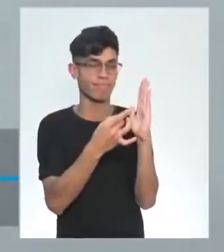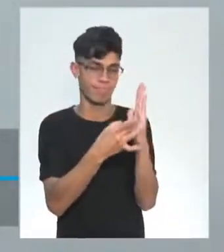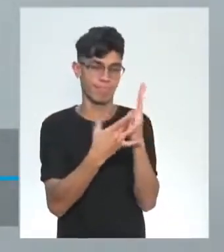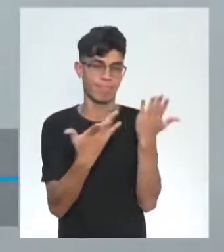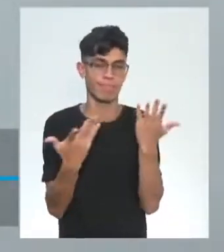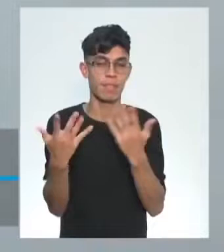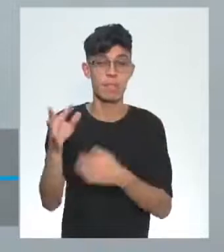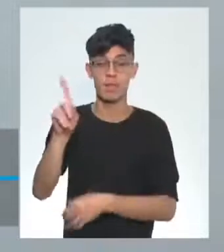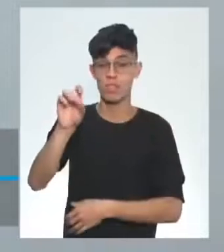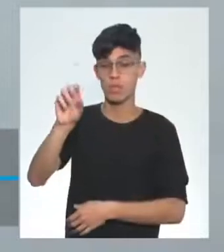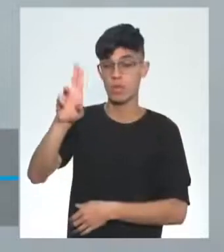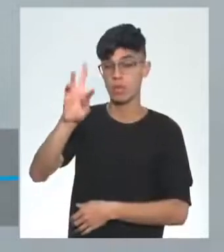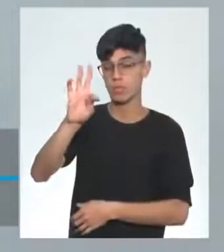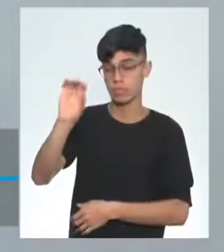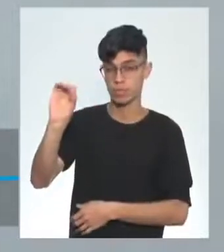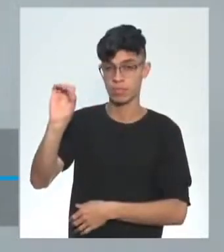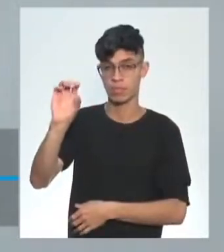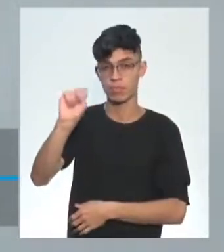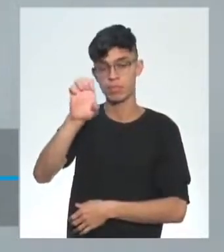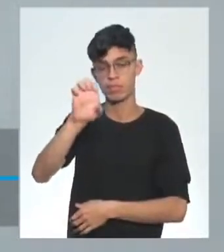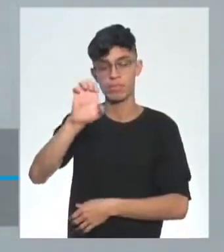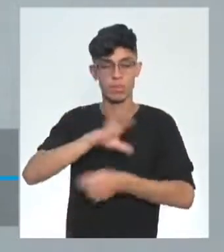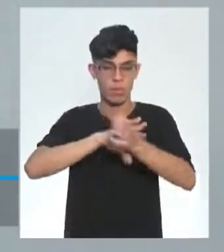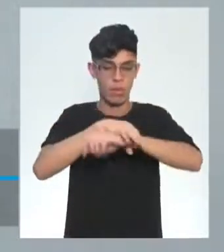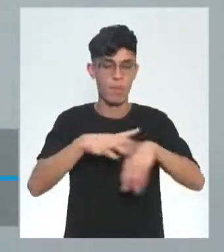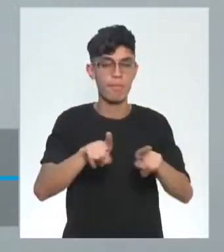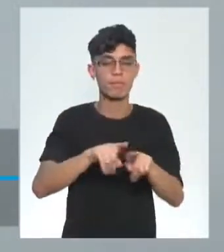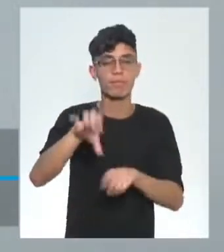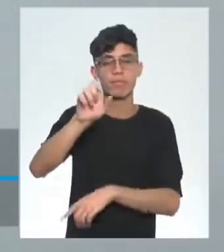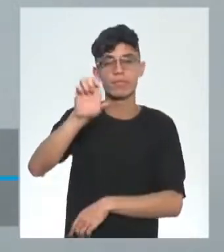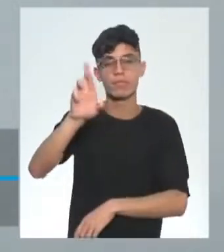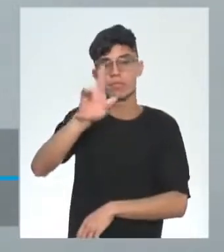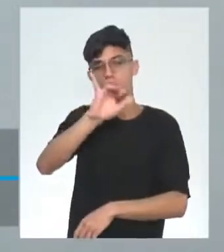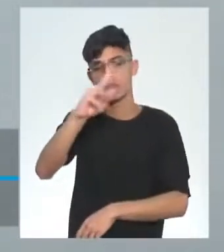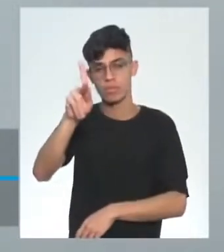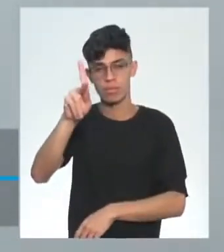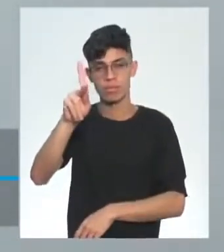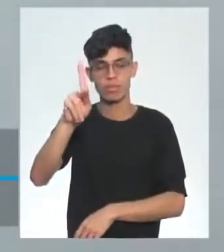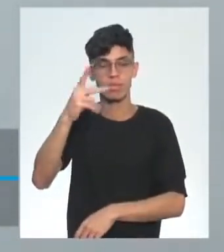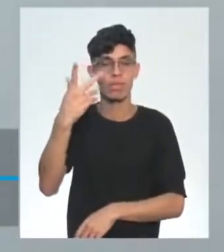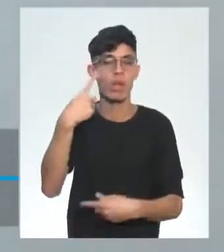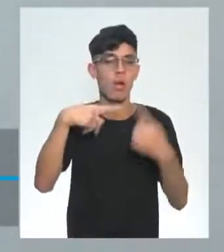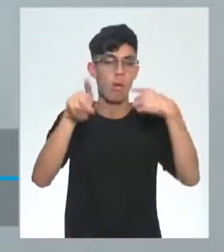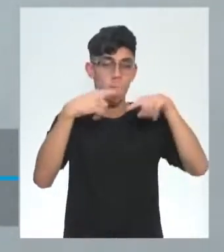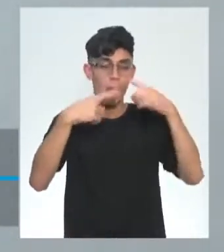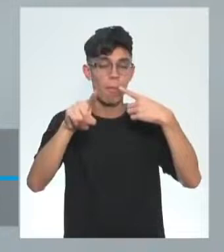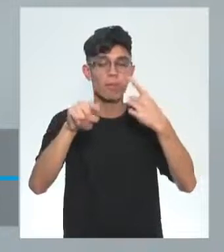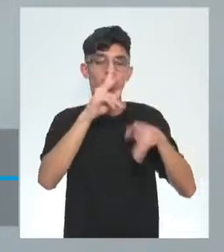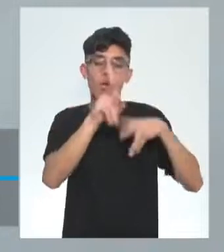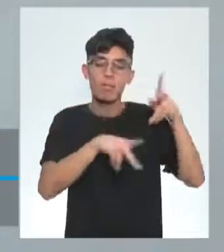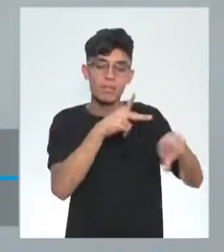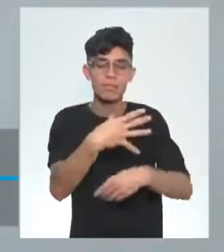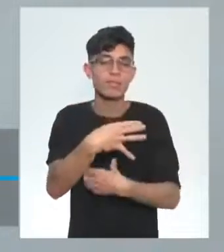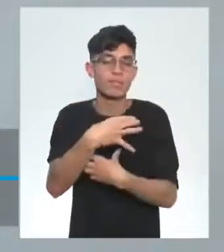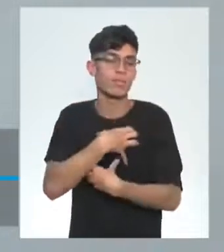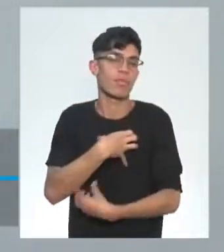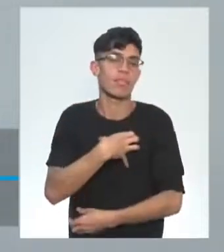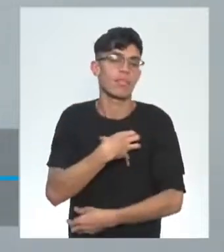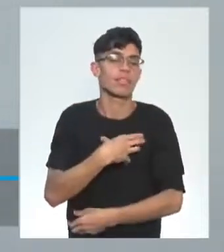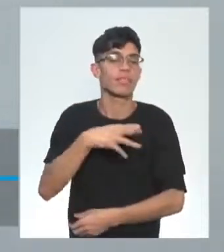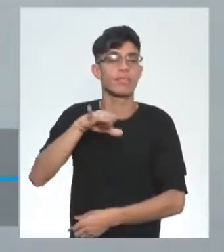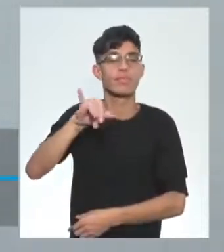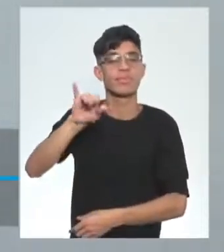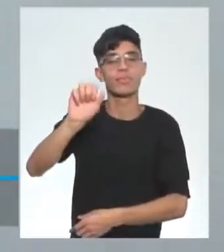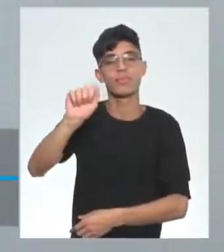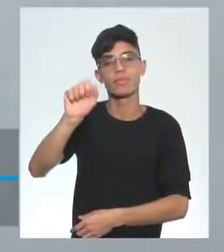Seguro. A Bahia, comida, o Eric falou, hospitalidade do povo baiano, olha, tudo, e a Yasmin,